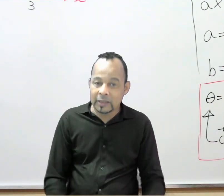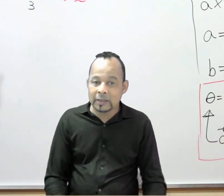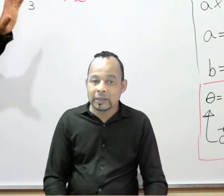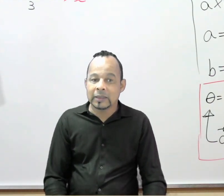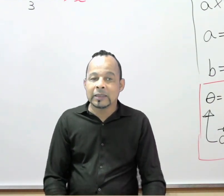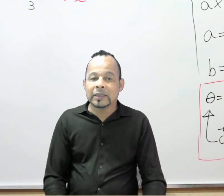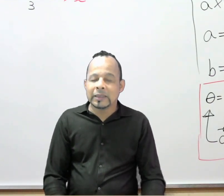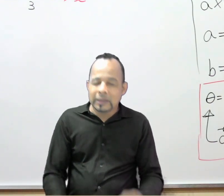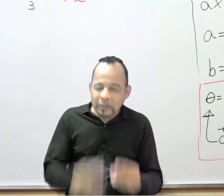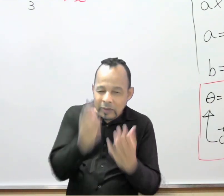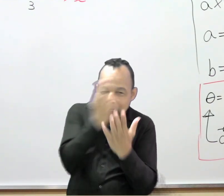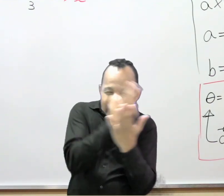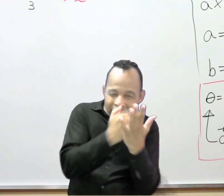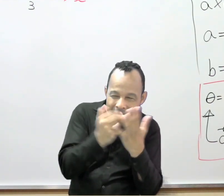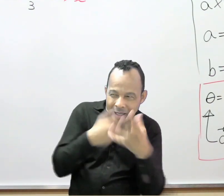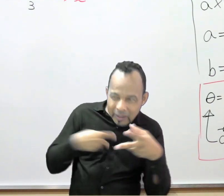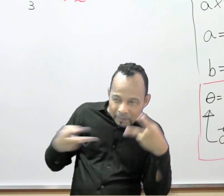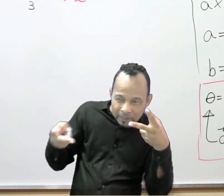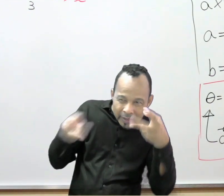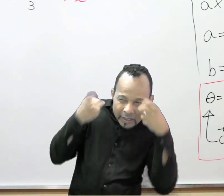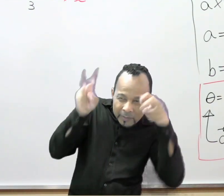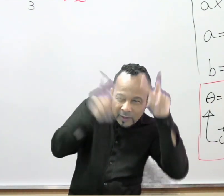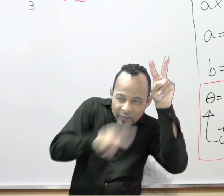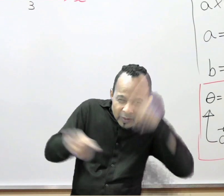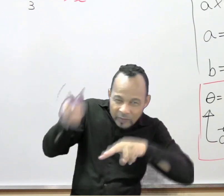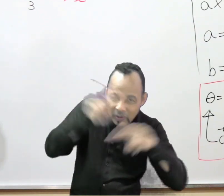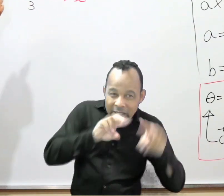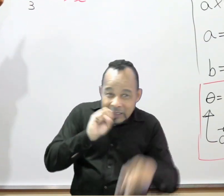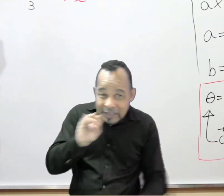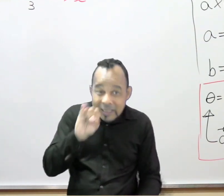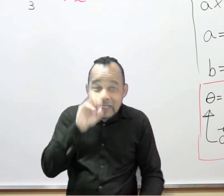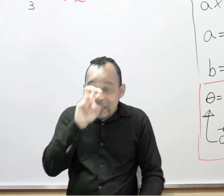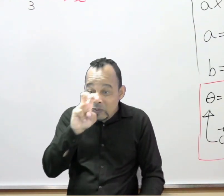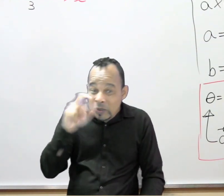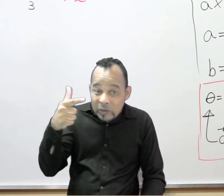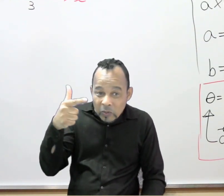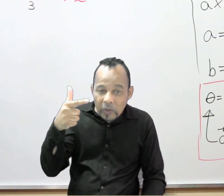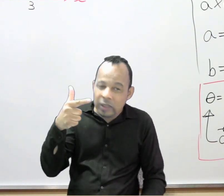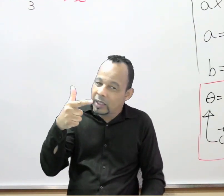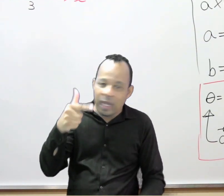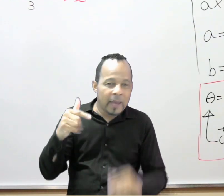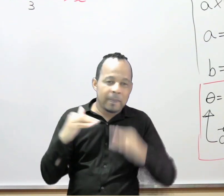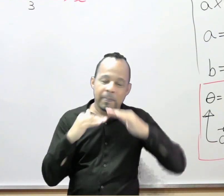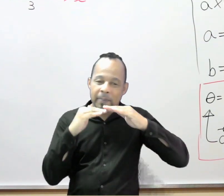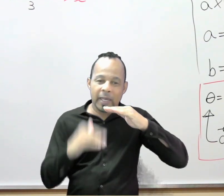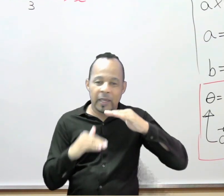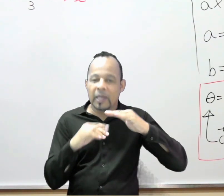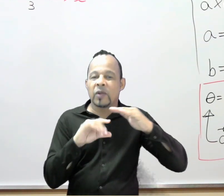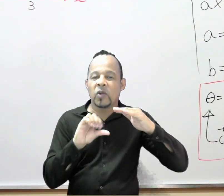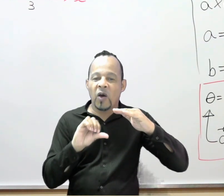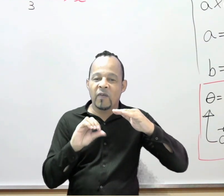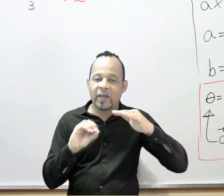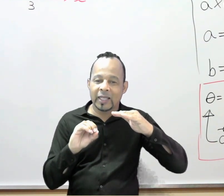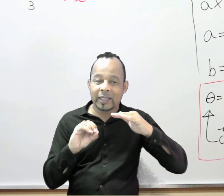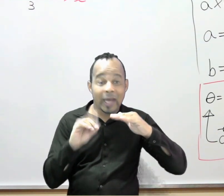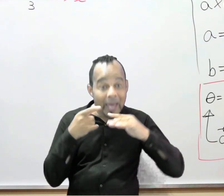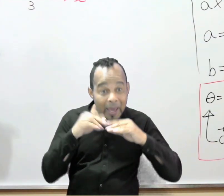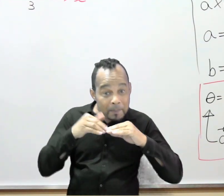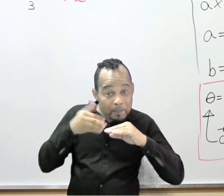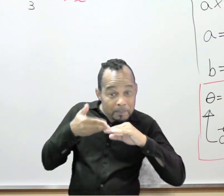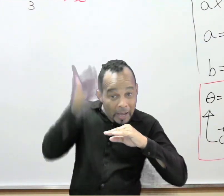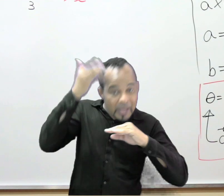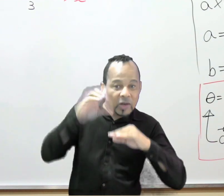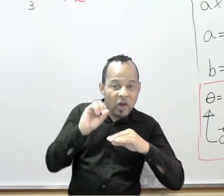Tranquilo? Desenhei os dois vetores e no olho eu já consegui ver. Se fosse 52, tinha que ser menos de 90, né? E claramente aqui dá para ver